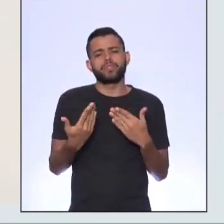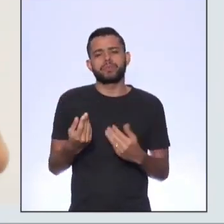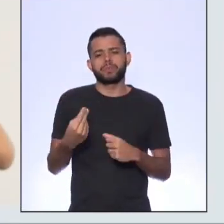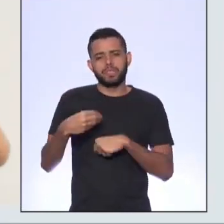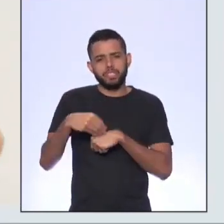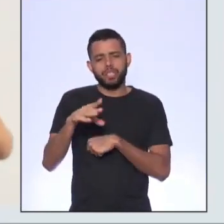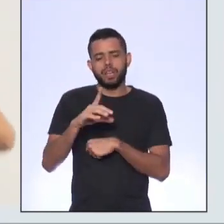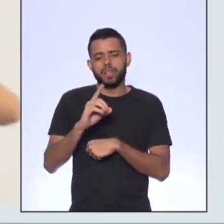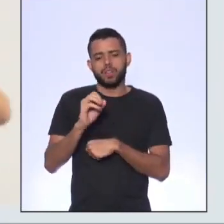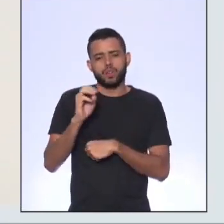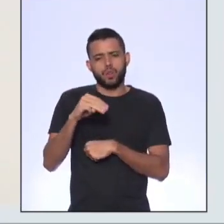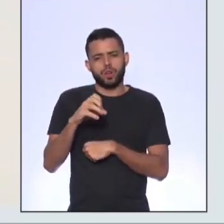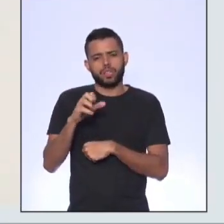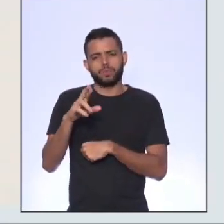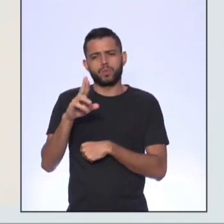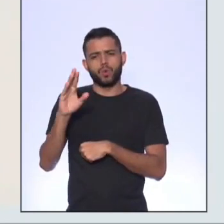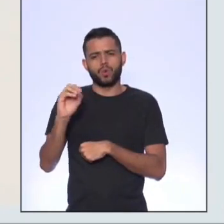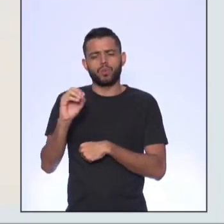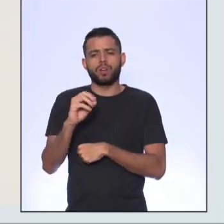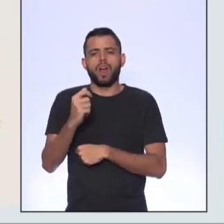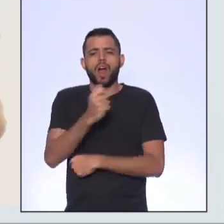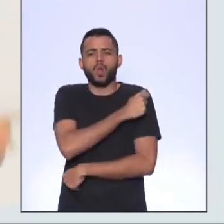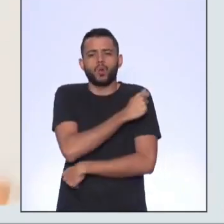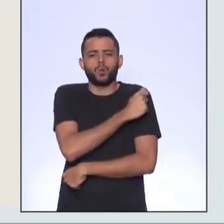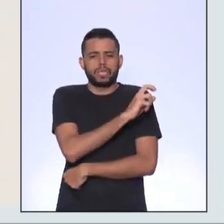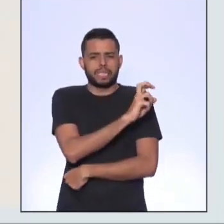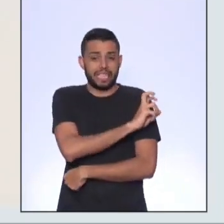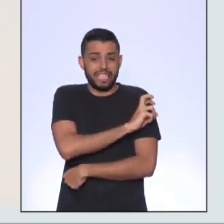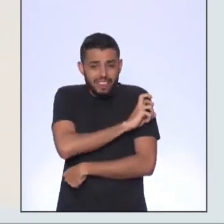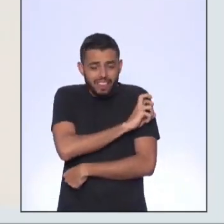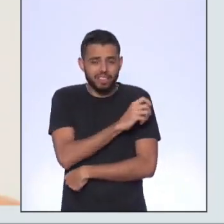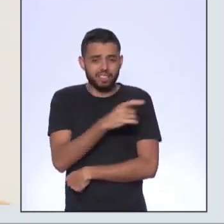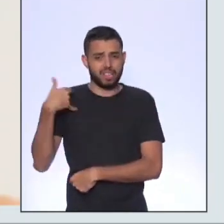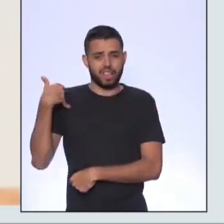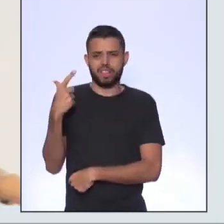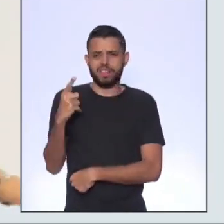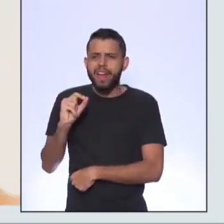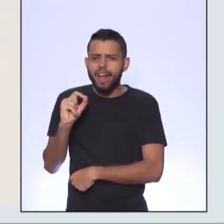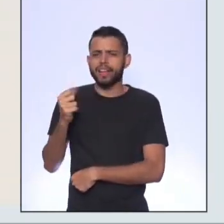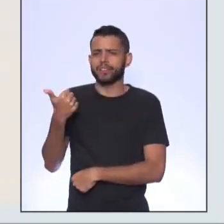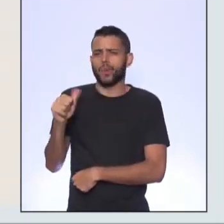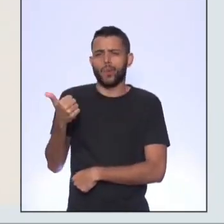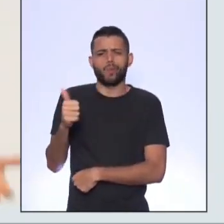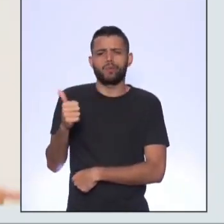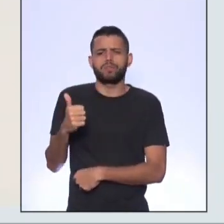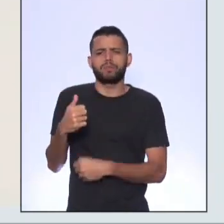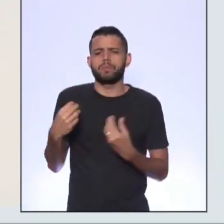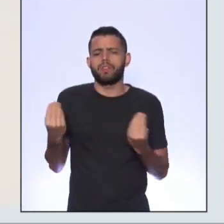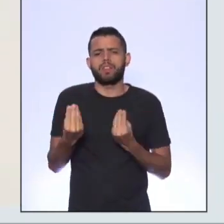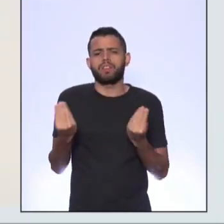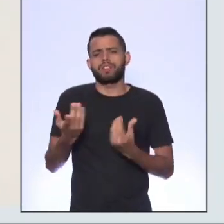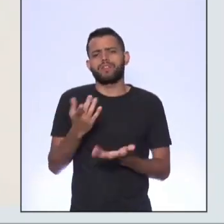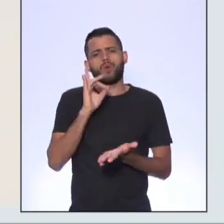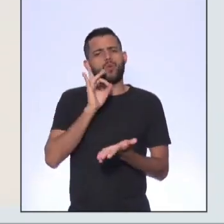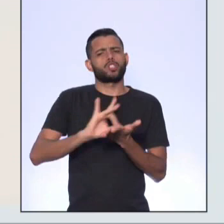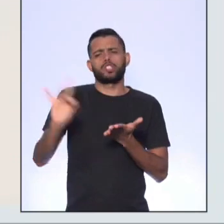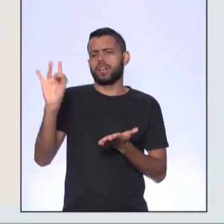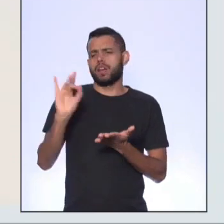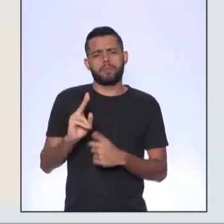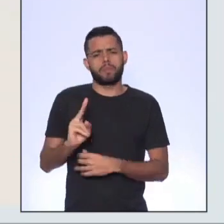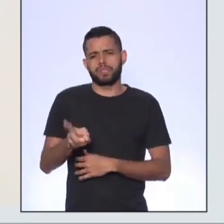Dom Casmurro para um aluno de quinta série, que tem o quê? 10, 11 anos, é para fazer com que ele odeie Machado de Assis para sempre,